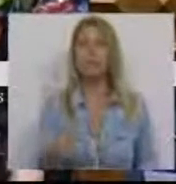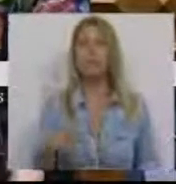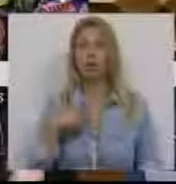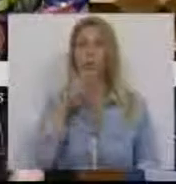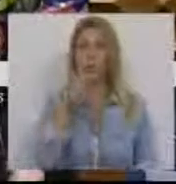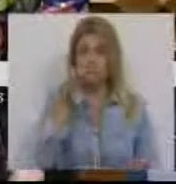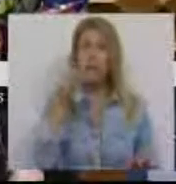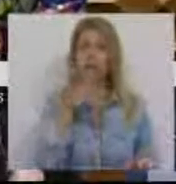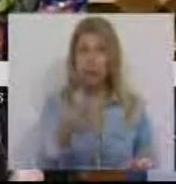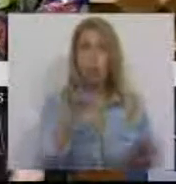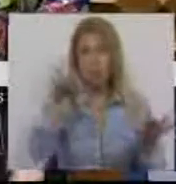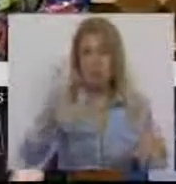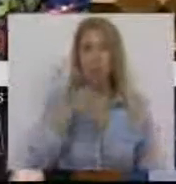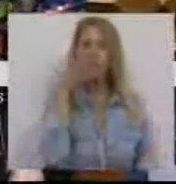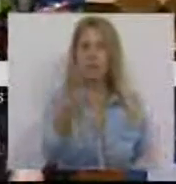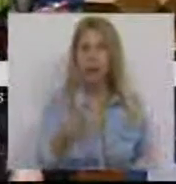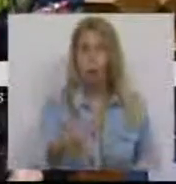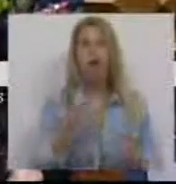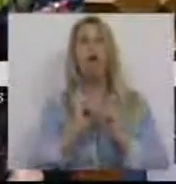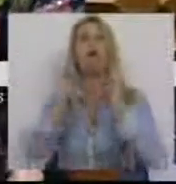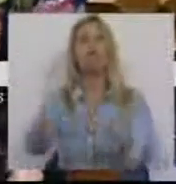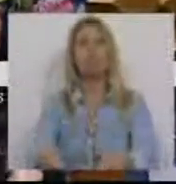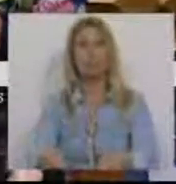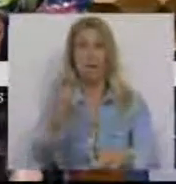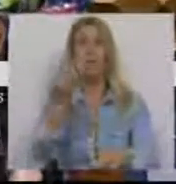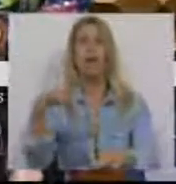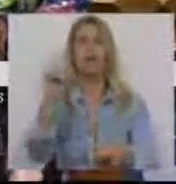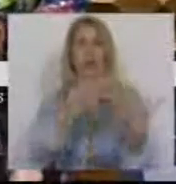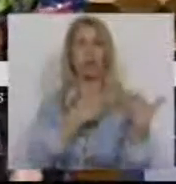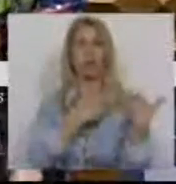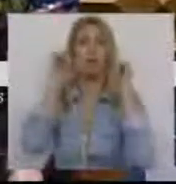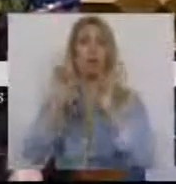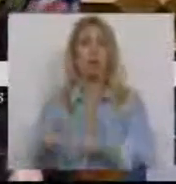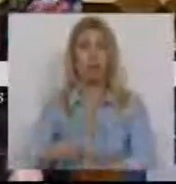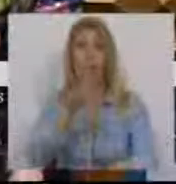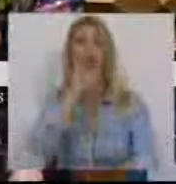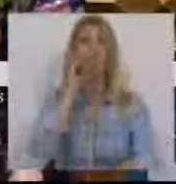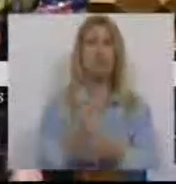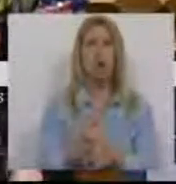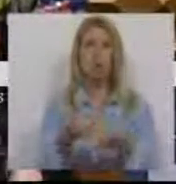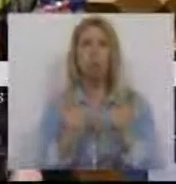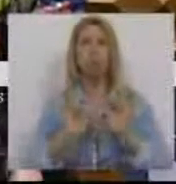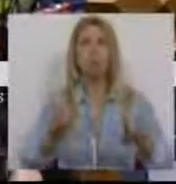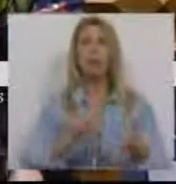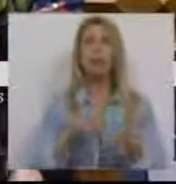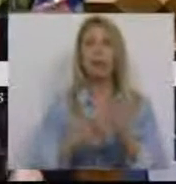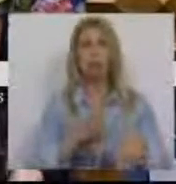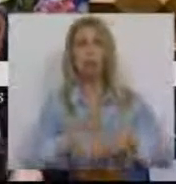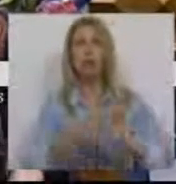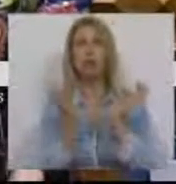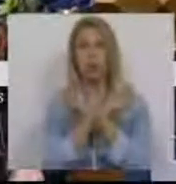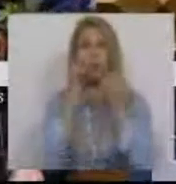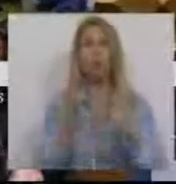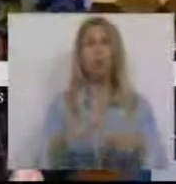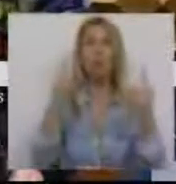seguinte: atirar as responsabilidades para as IPSS, ao mesmo tempo que despede técnicos e destrói a Segurança Social Pública,